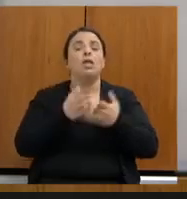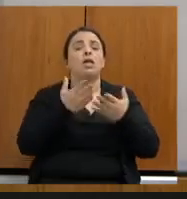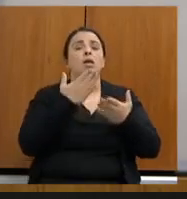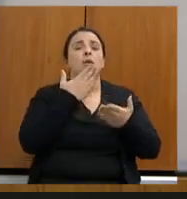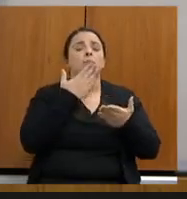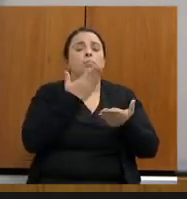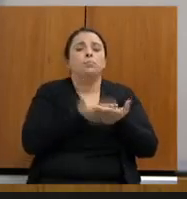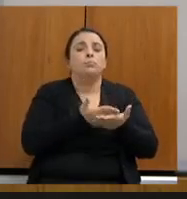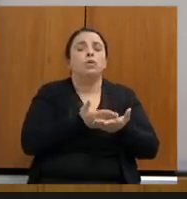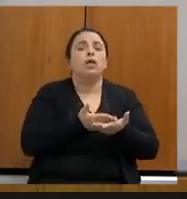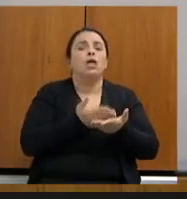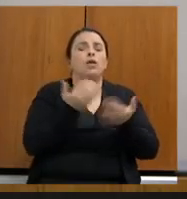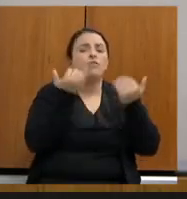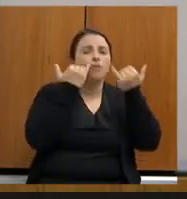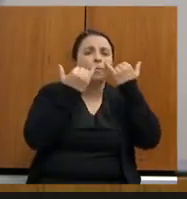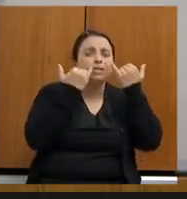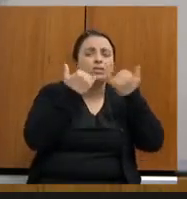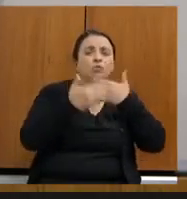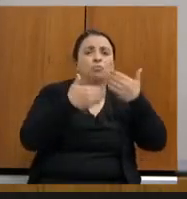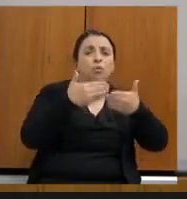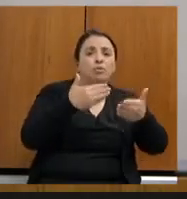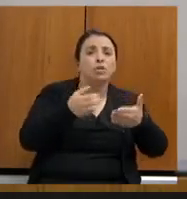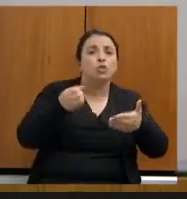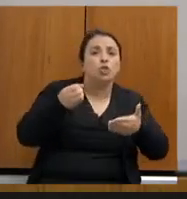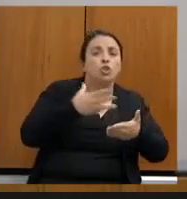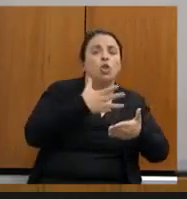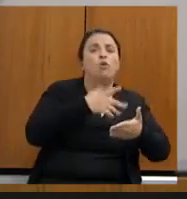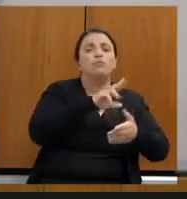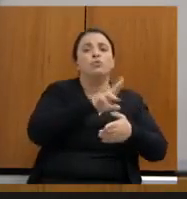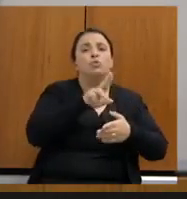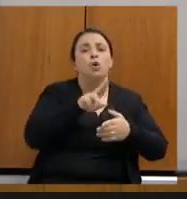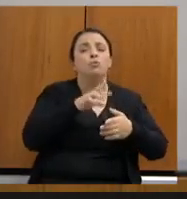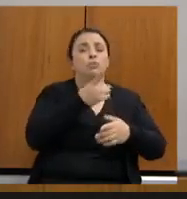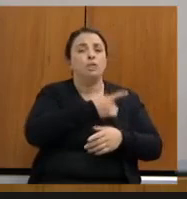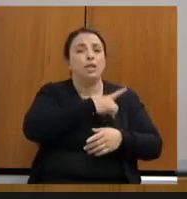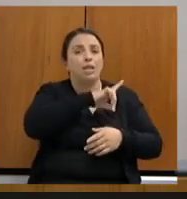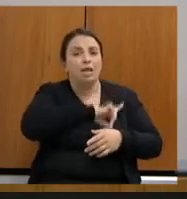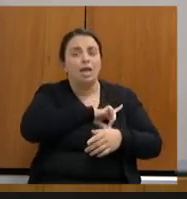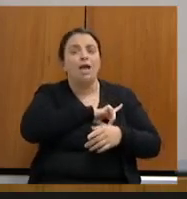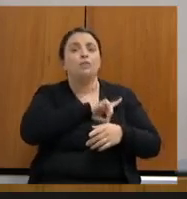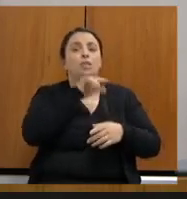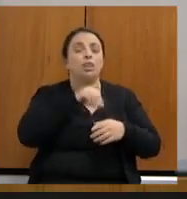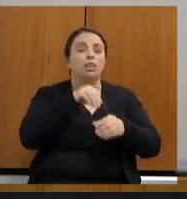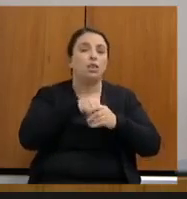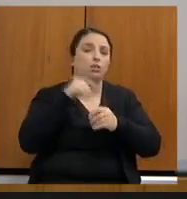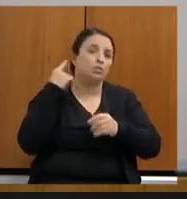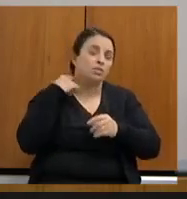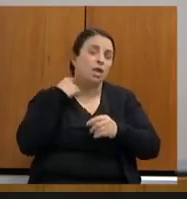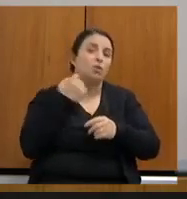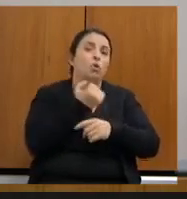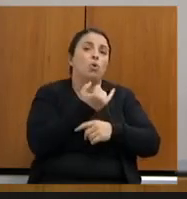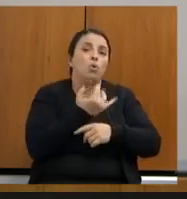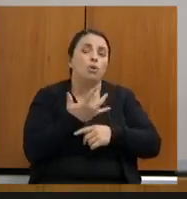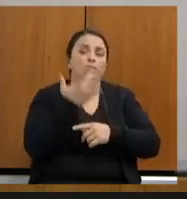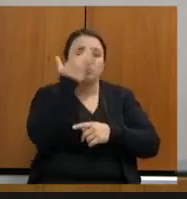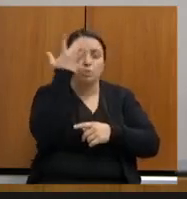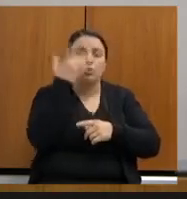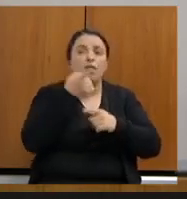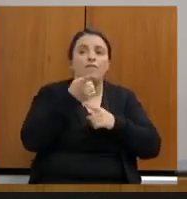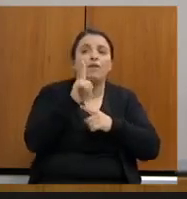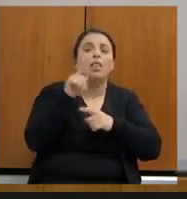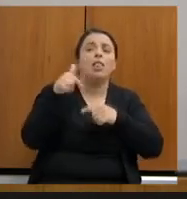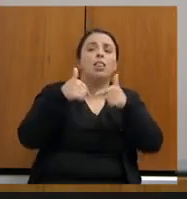processo de nomeação dos novos Delegados os critérios para a distribuição dos profissionais pelos Estados onde os servidores Fernando de Cássio para o Vale do Aço